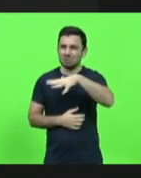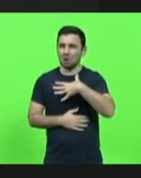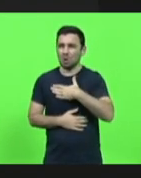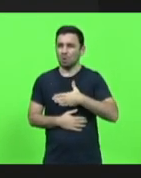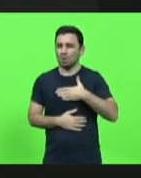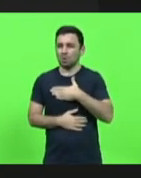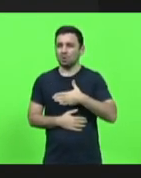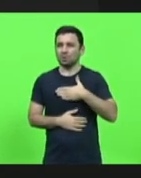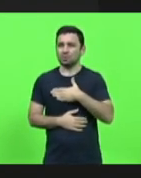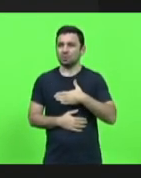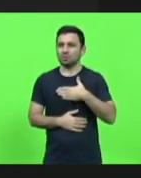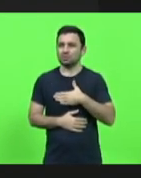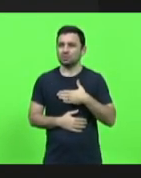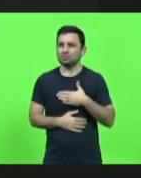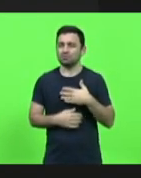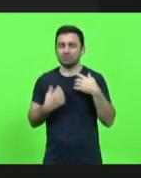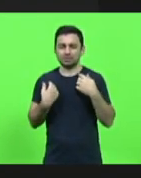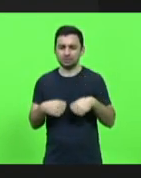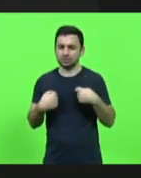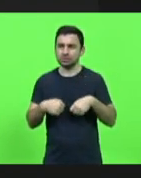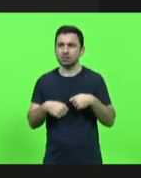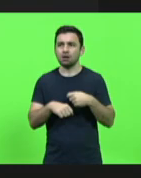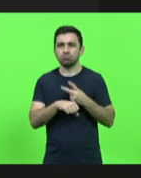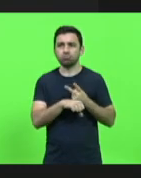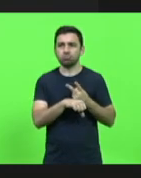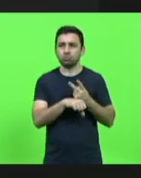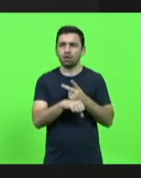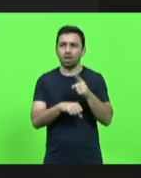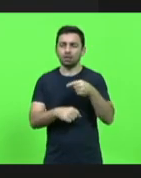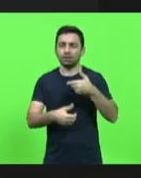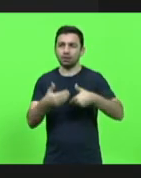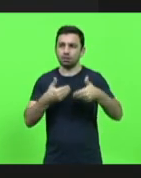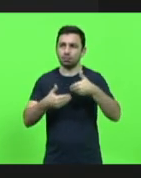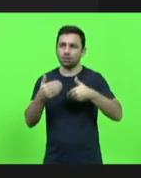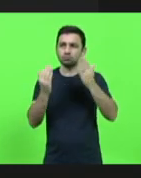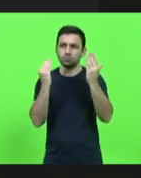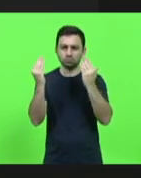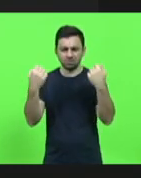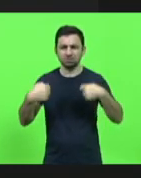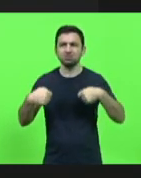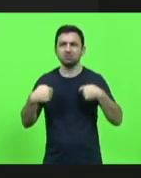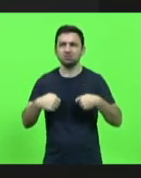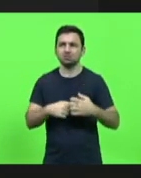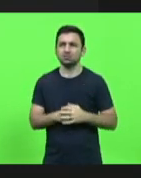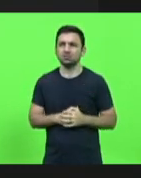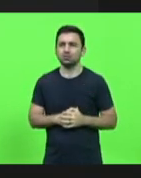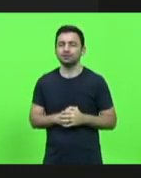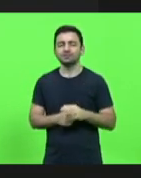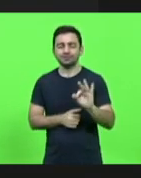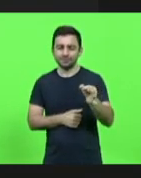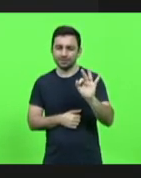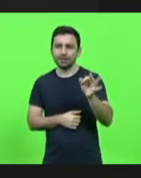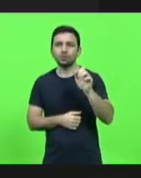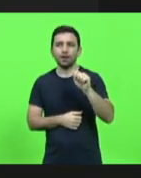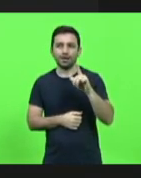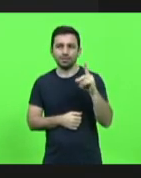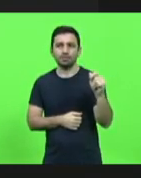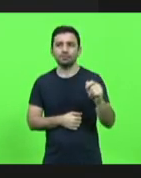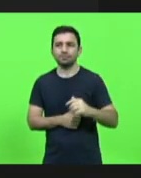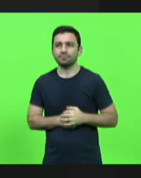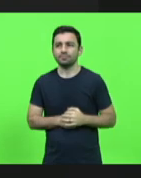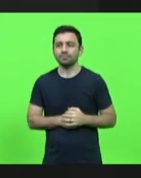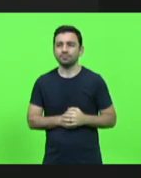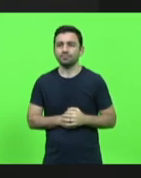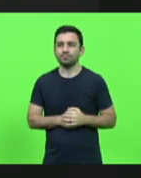aí, teria que procurar urgentemente um tratamento psicológico. Obrigado, deputada Ada, pela contribuição. De